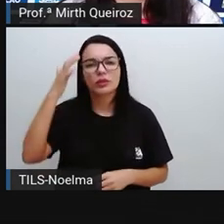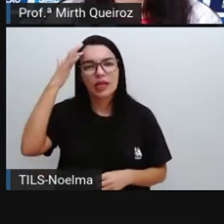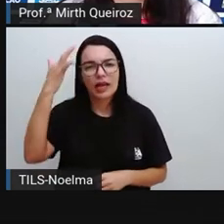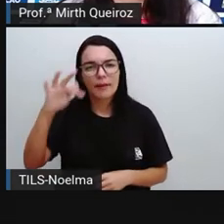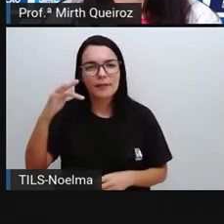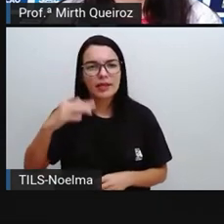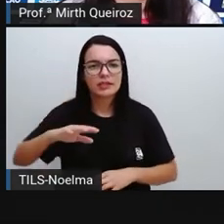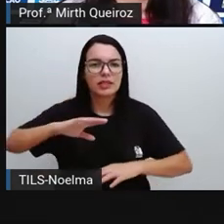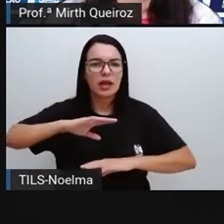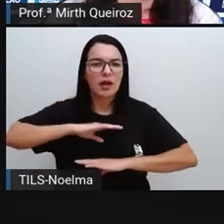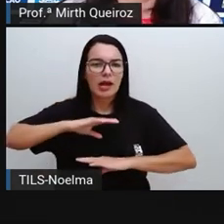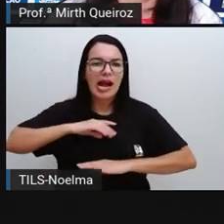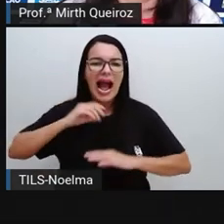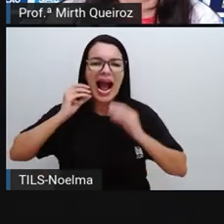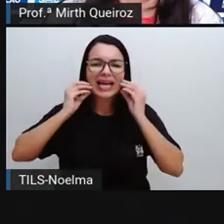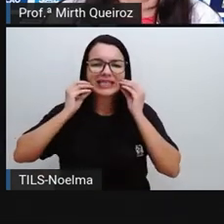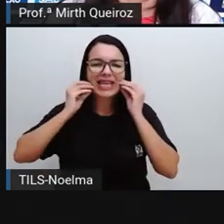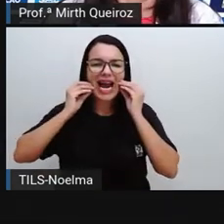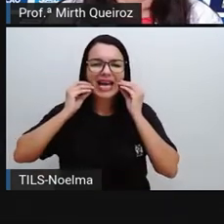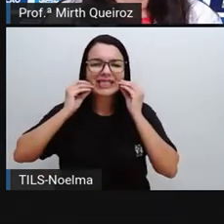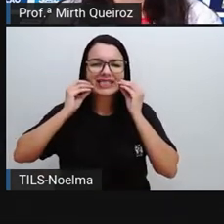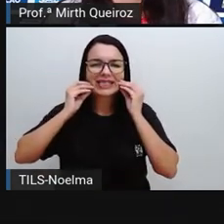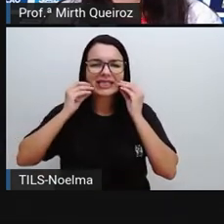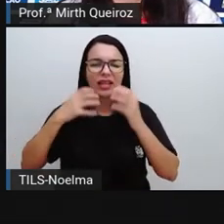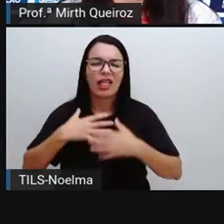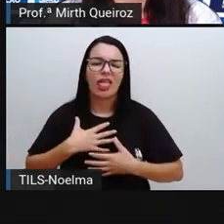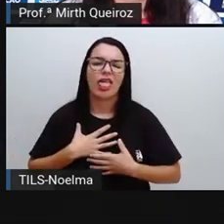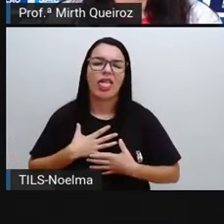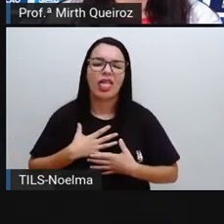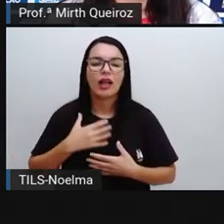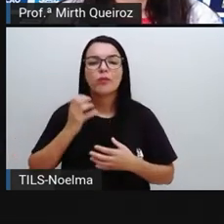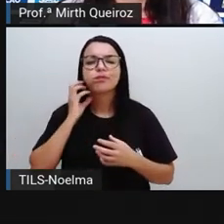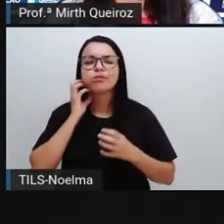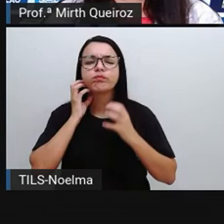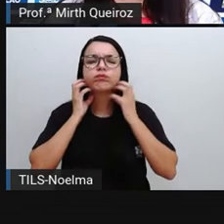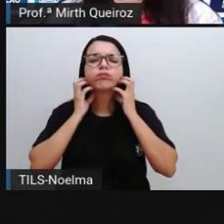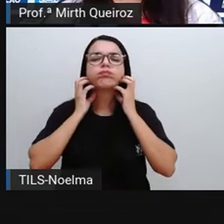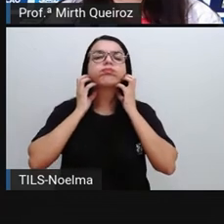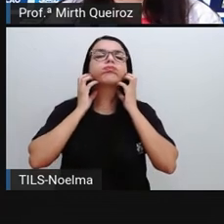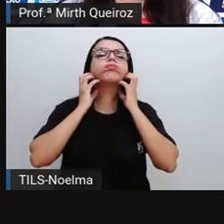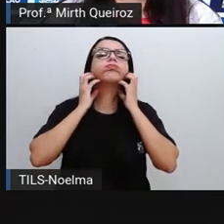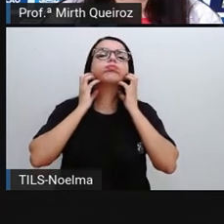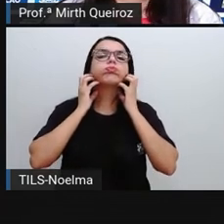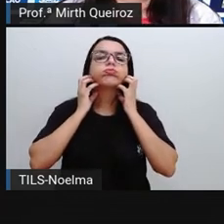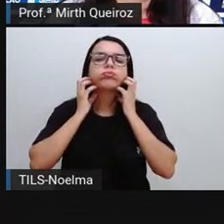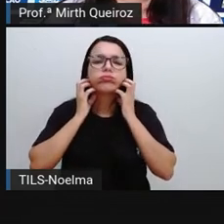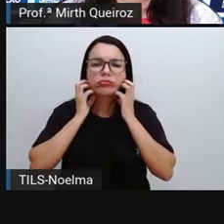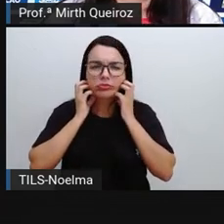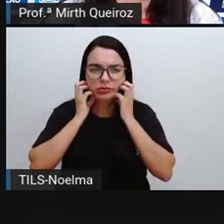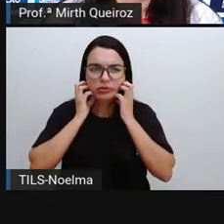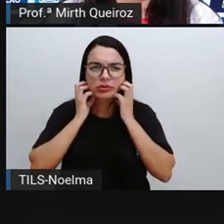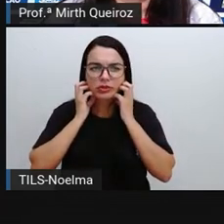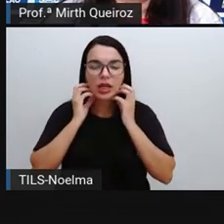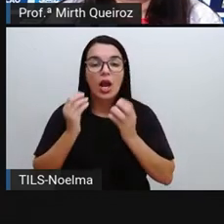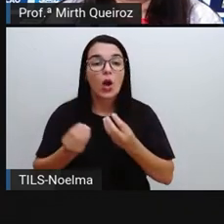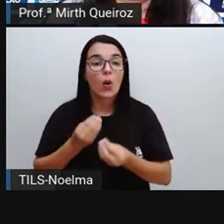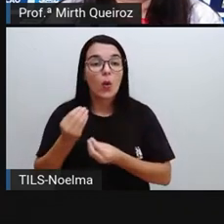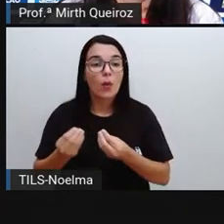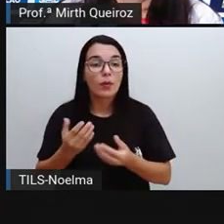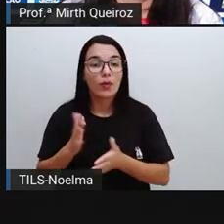pescoço, na cabeça, dor ao mastigar, mal-estar, inchaço das glândulas salivares.